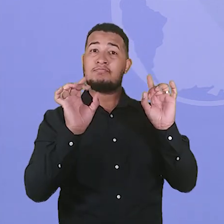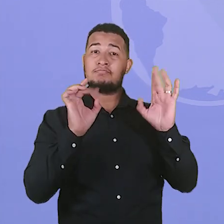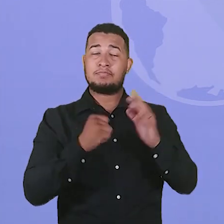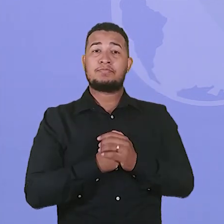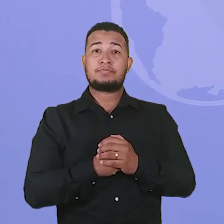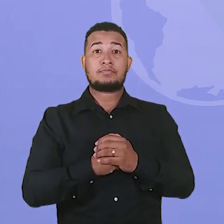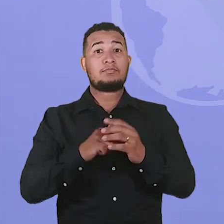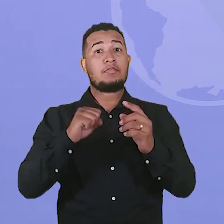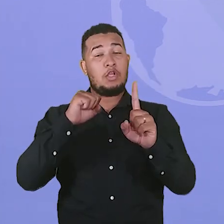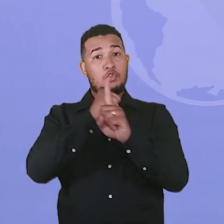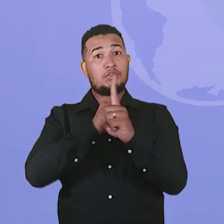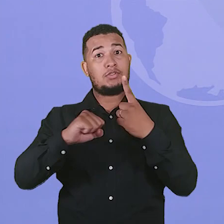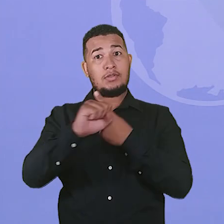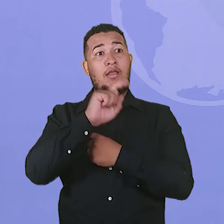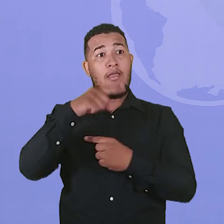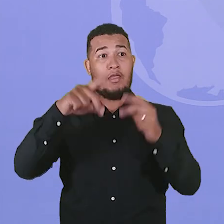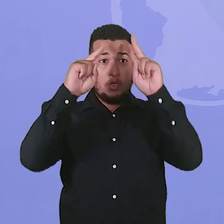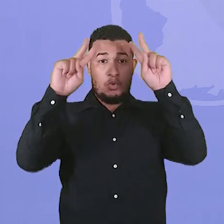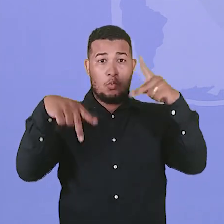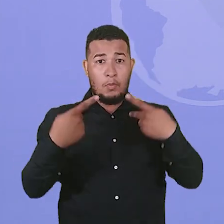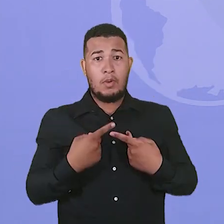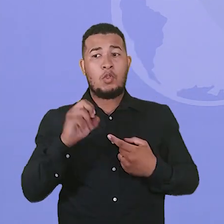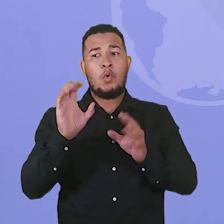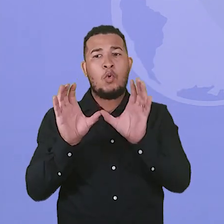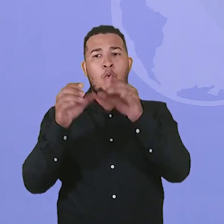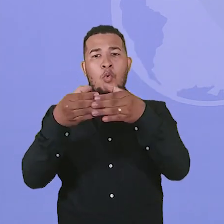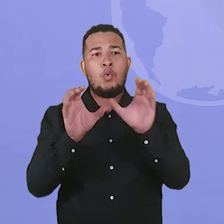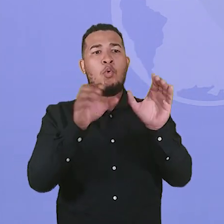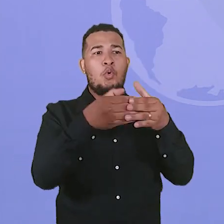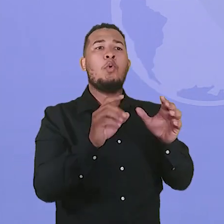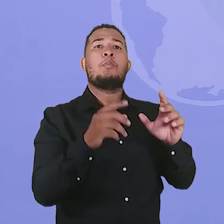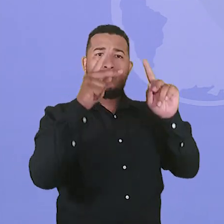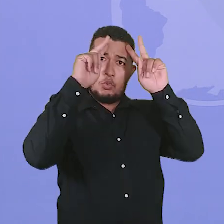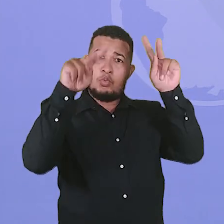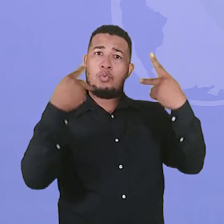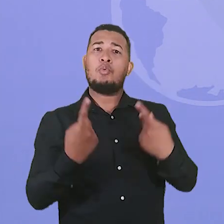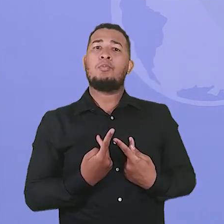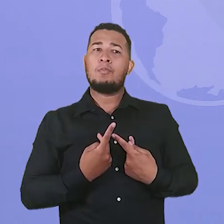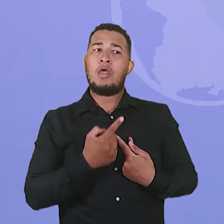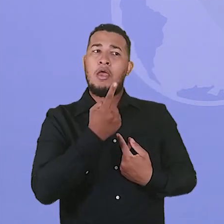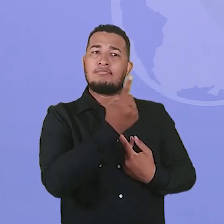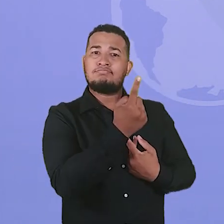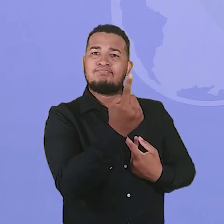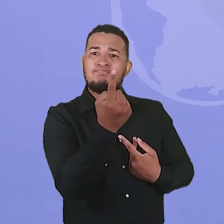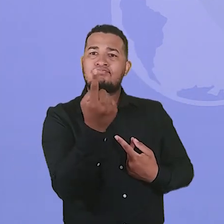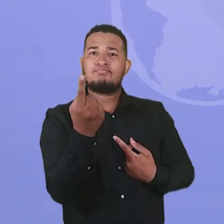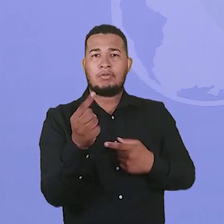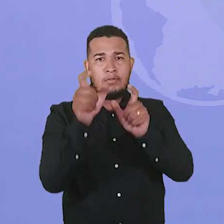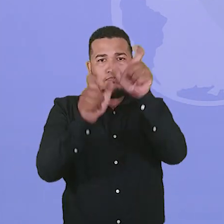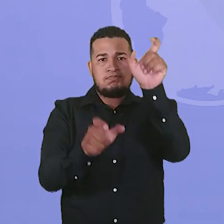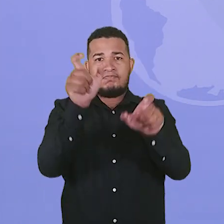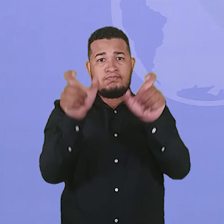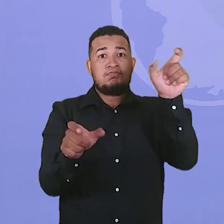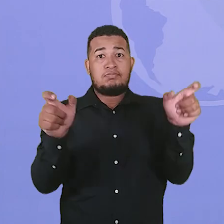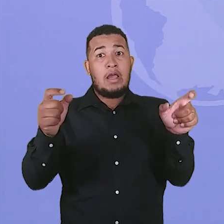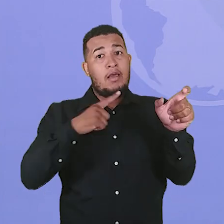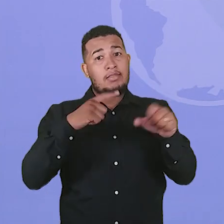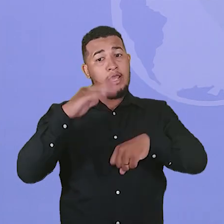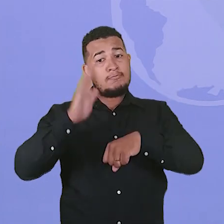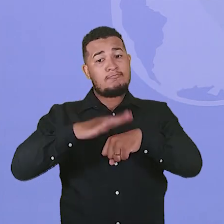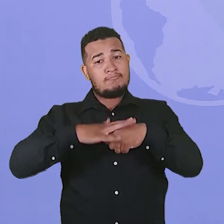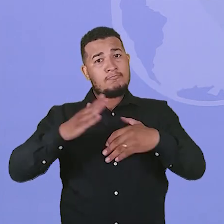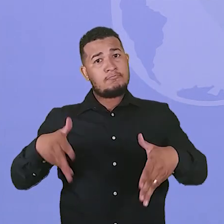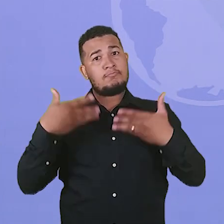A sociedade é composta por seres humanos ou por grupos humanos. Esses grupos, esses indivíduos, eles têm suas